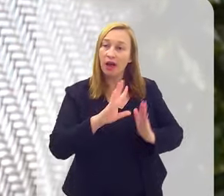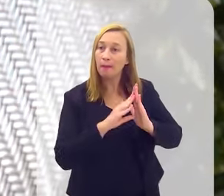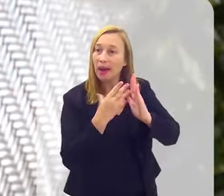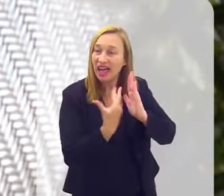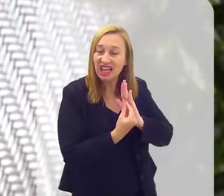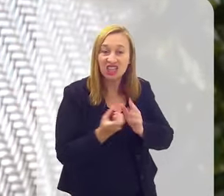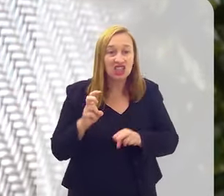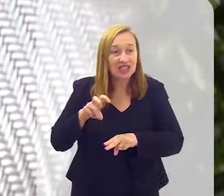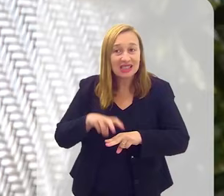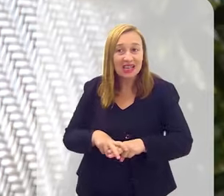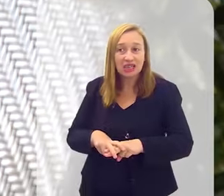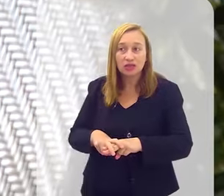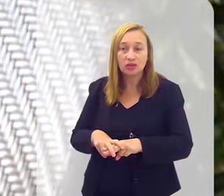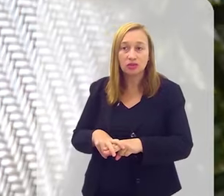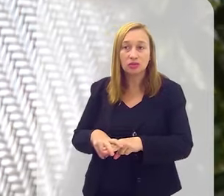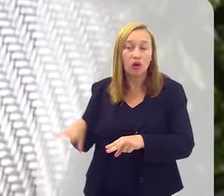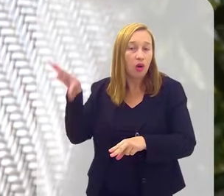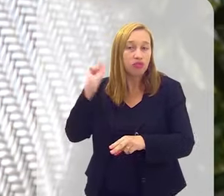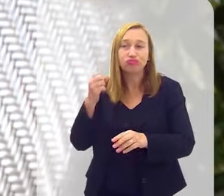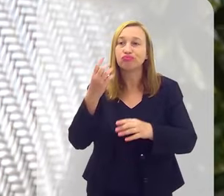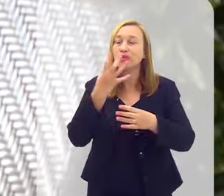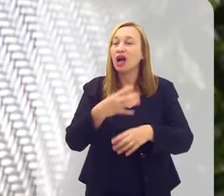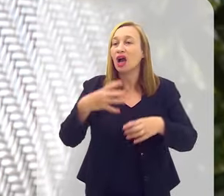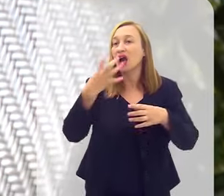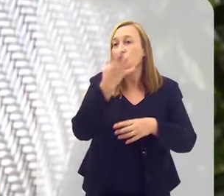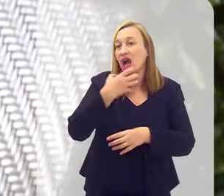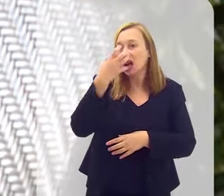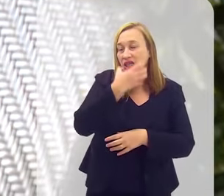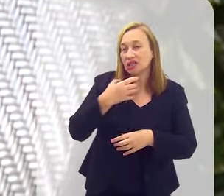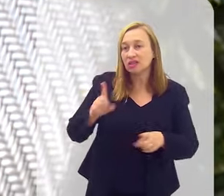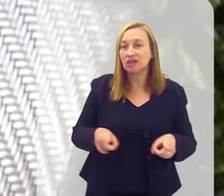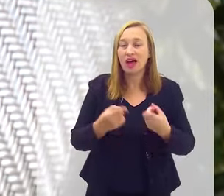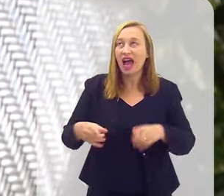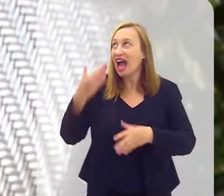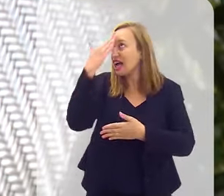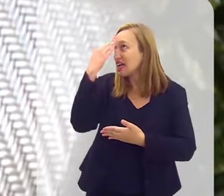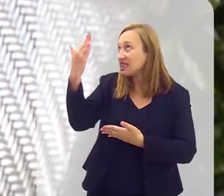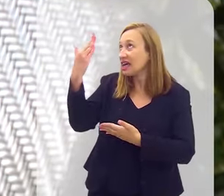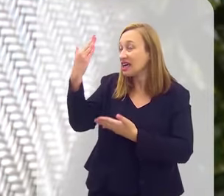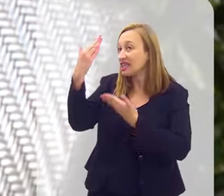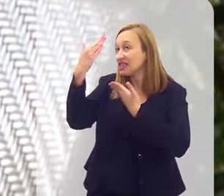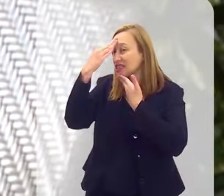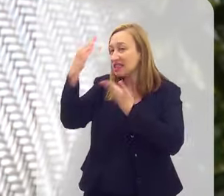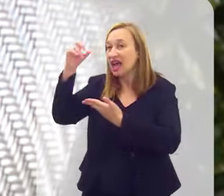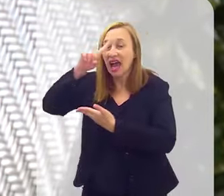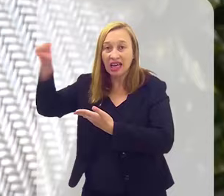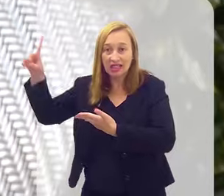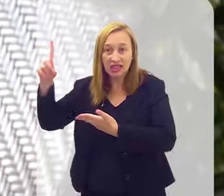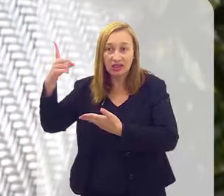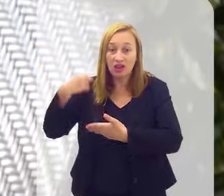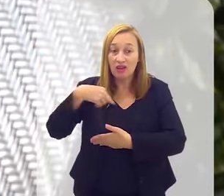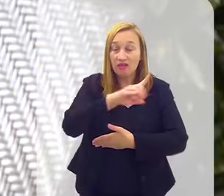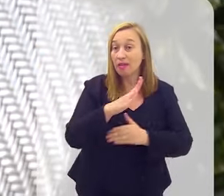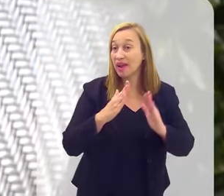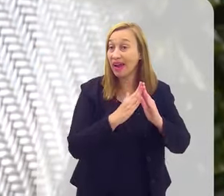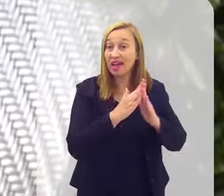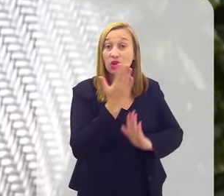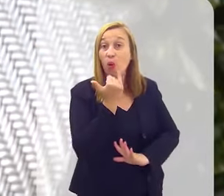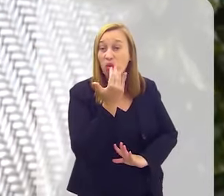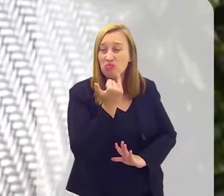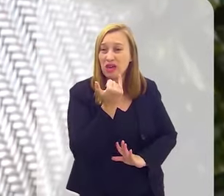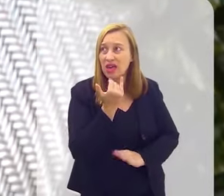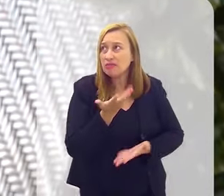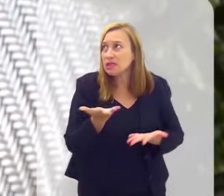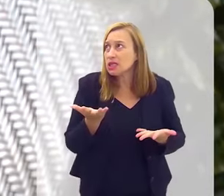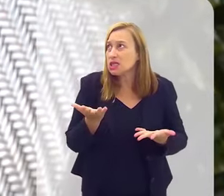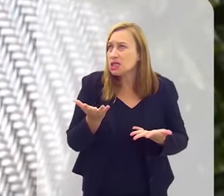igreja sentam assiste o culto cantam no coral agradecem a Deus Deus vão para casa com a mesa farta